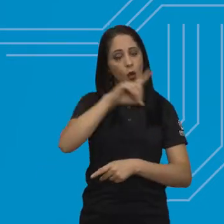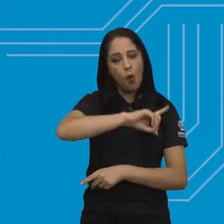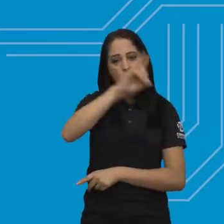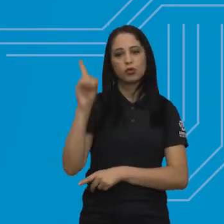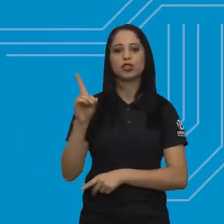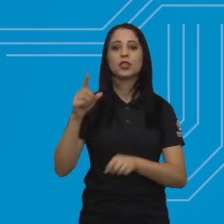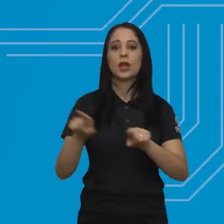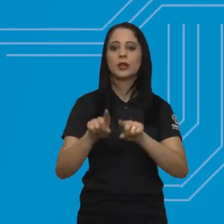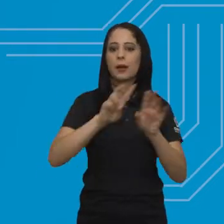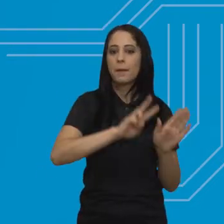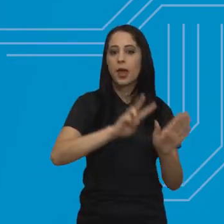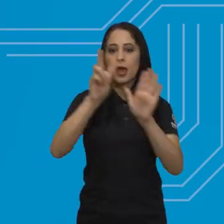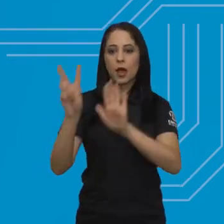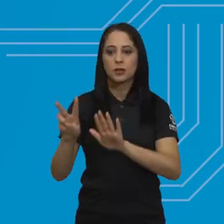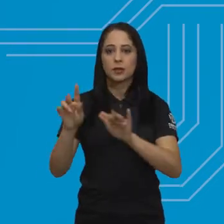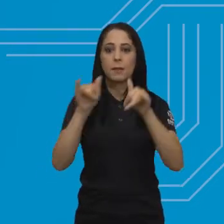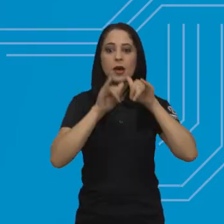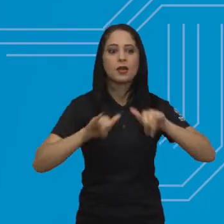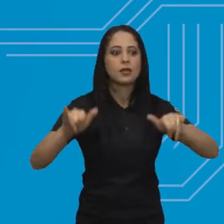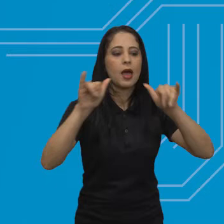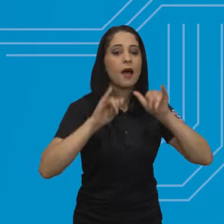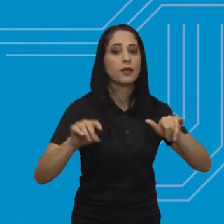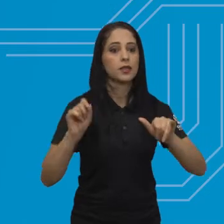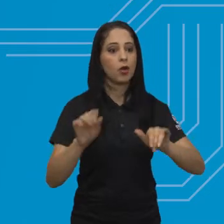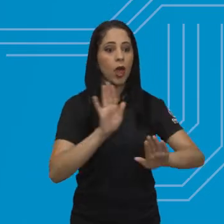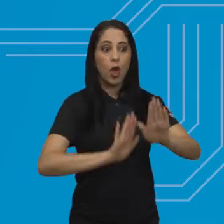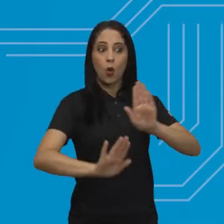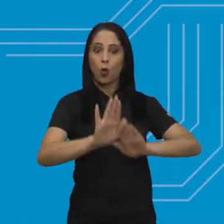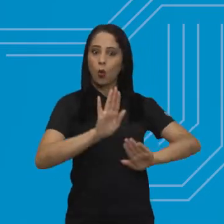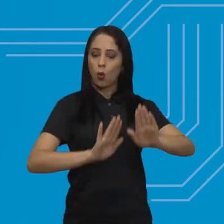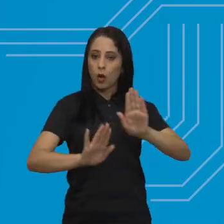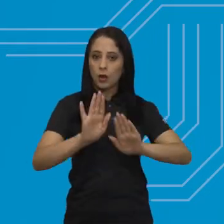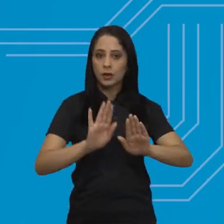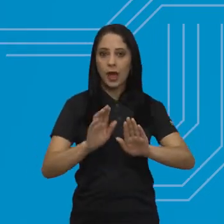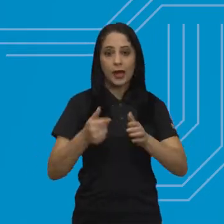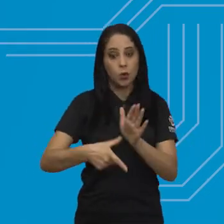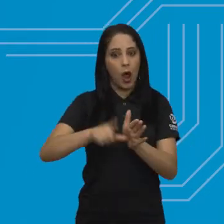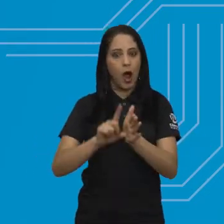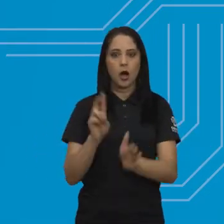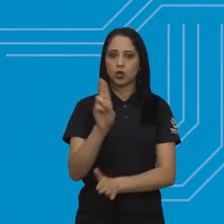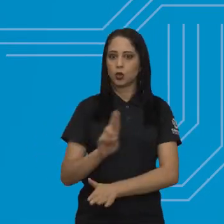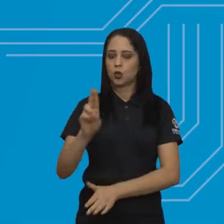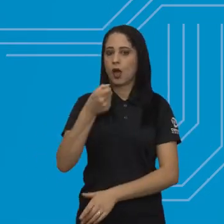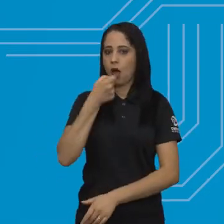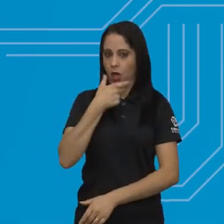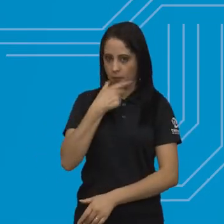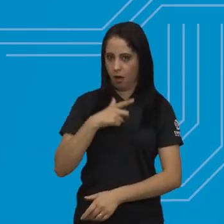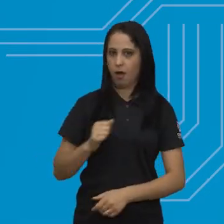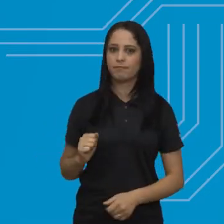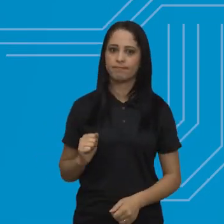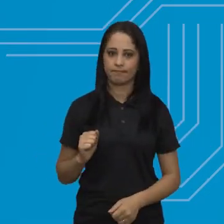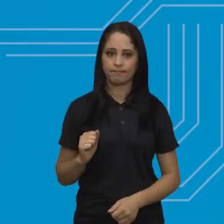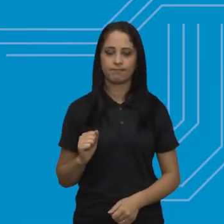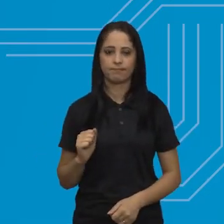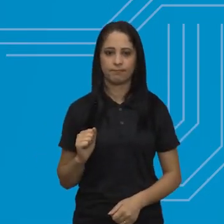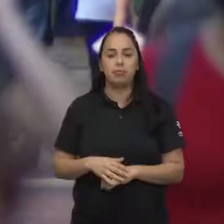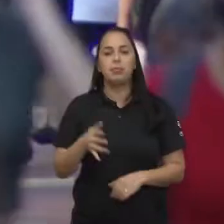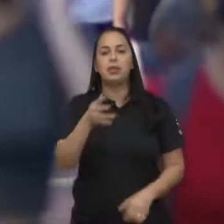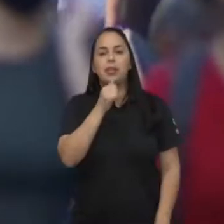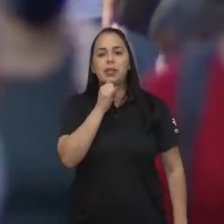em São José um dia e uma semana voltados para alertar a população sobre os cuidados que devemos ter tantos de tomar o